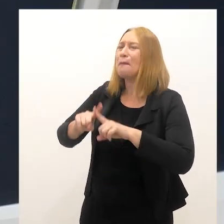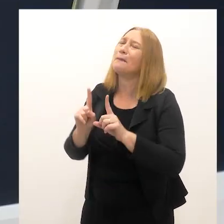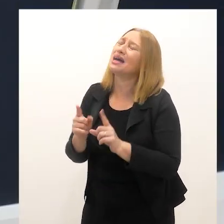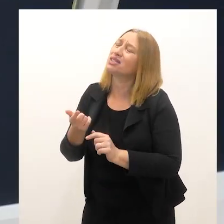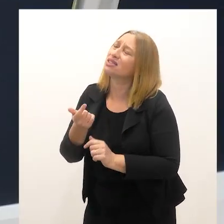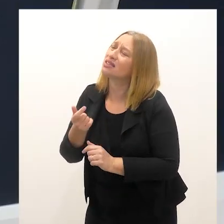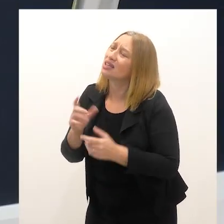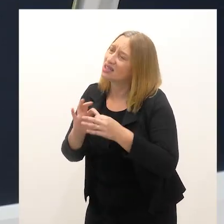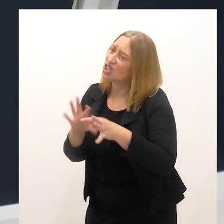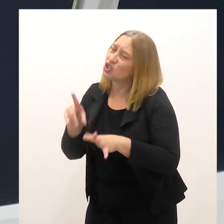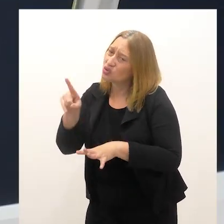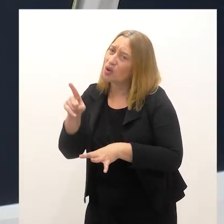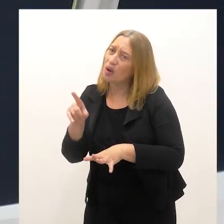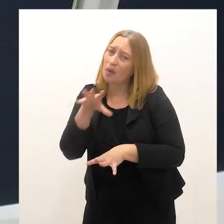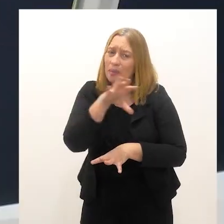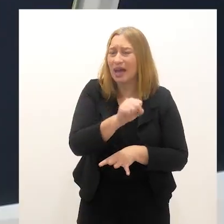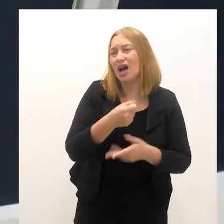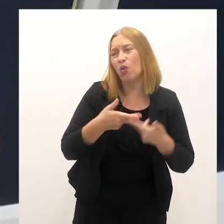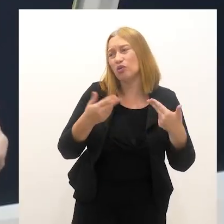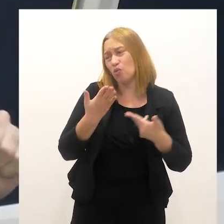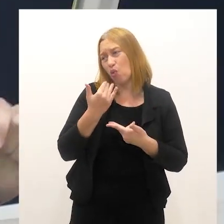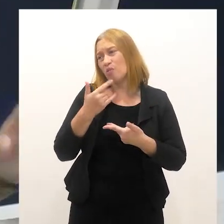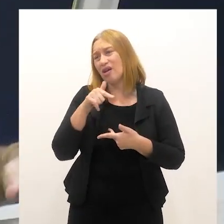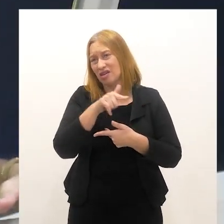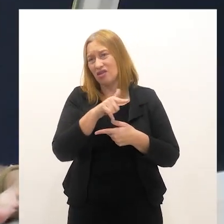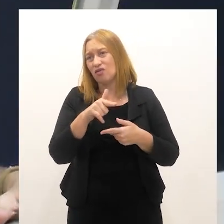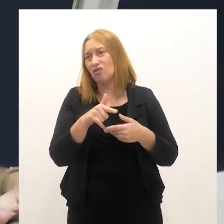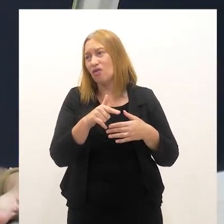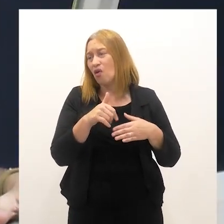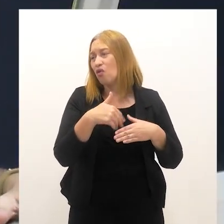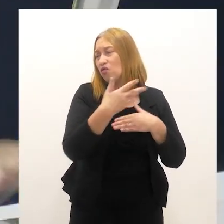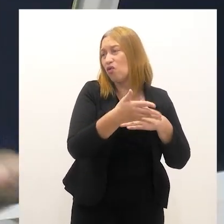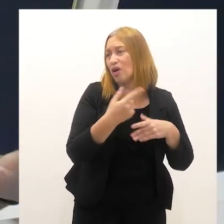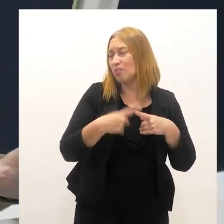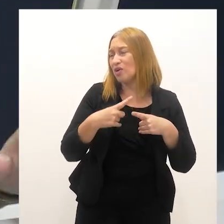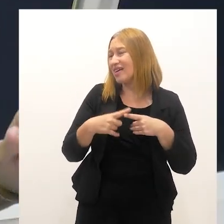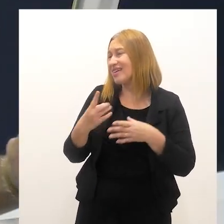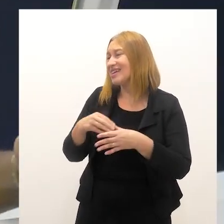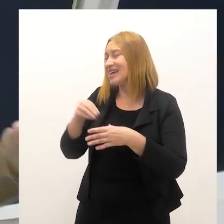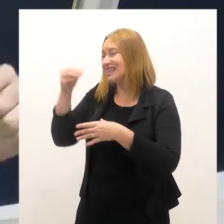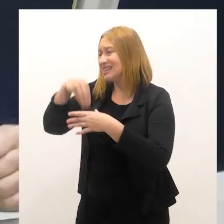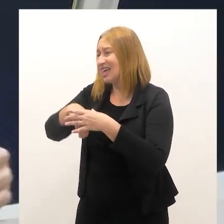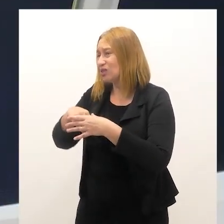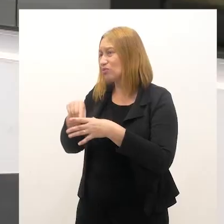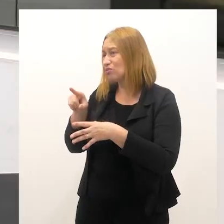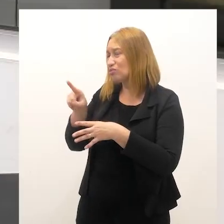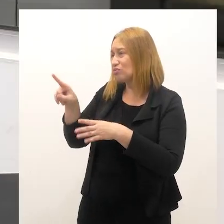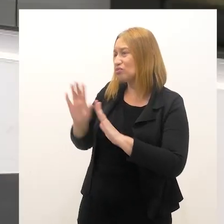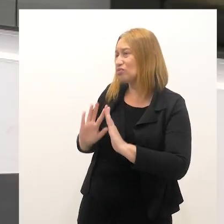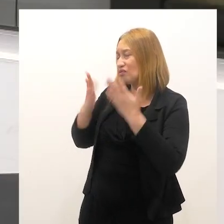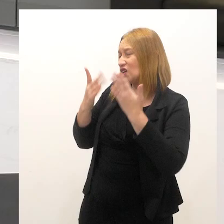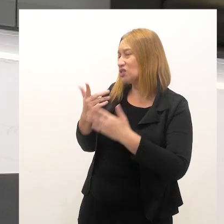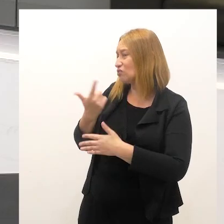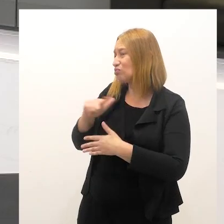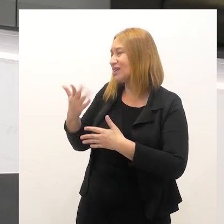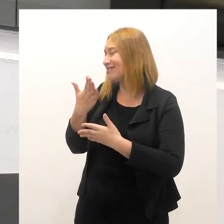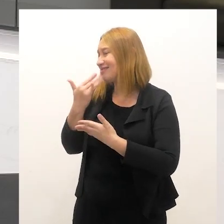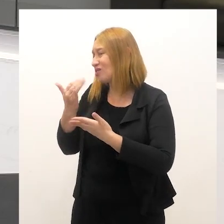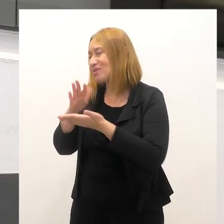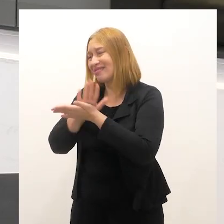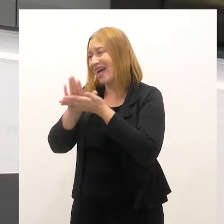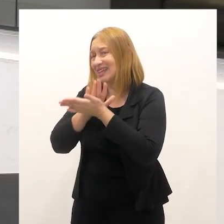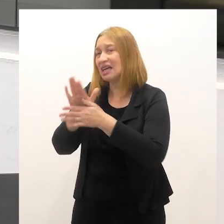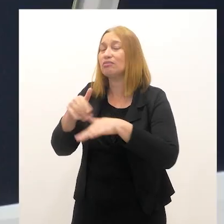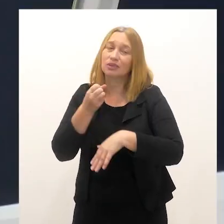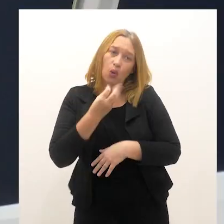palavrinha assim e tal, mas deixa eu só pegar alguma coisinha pra comer aqui fora, porque dentro do evento não tinha nada, eu tô morrendo de fome. Eu